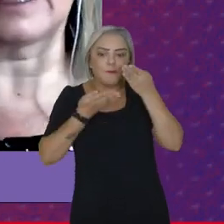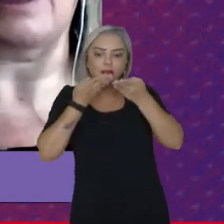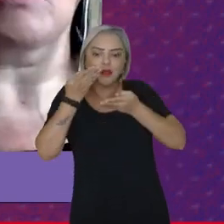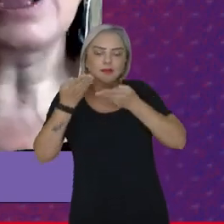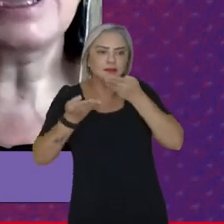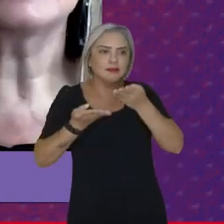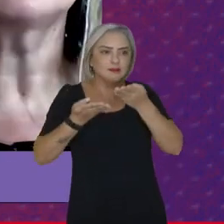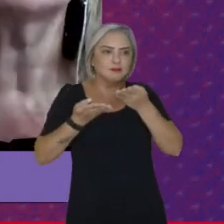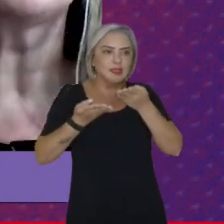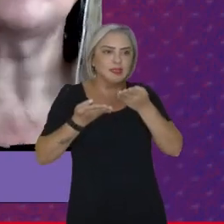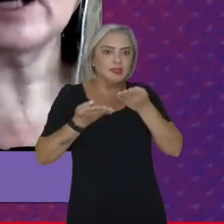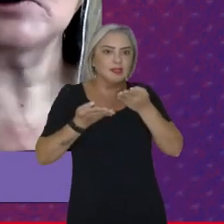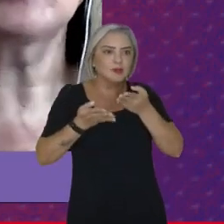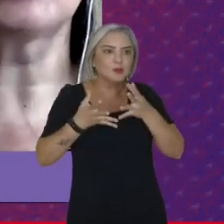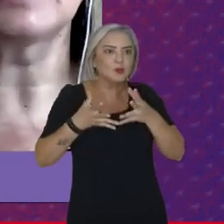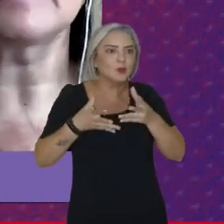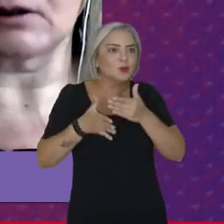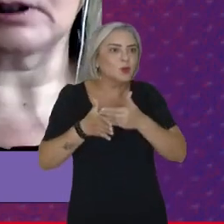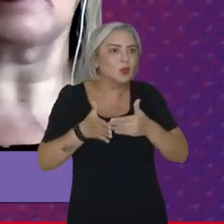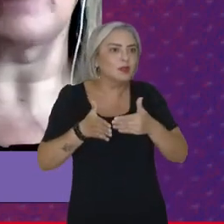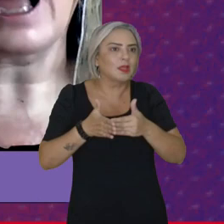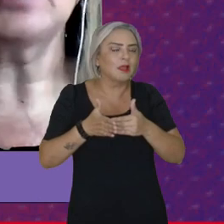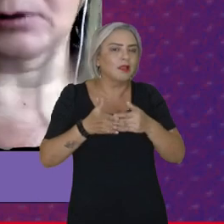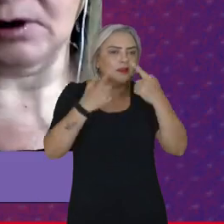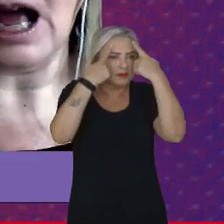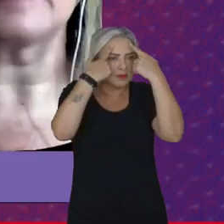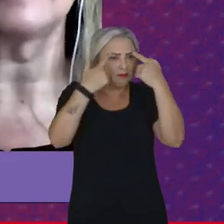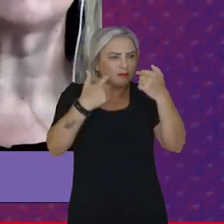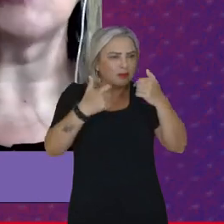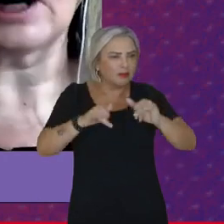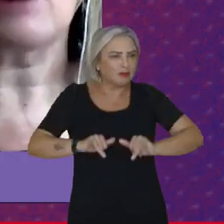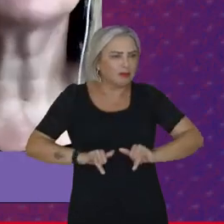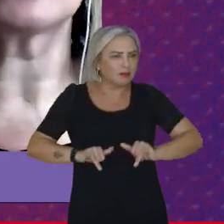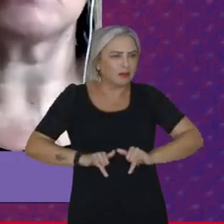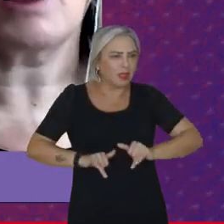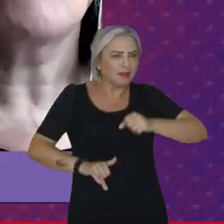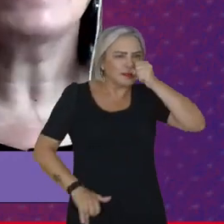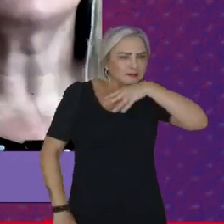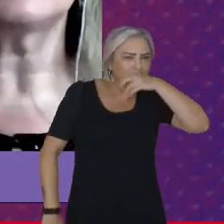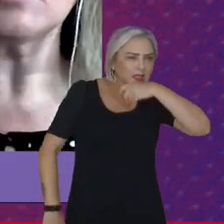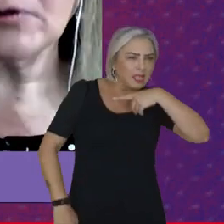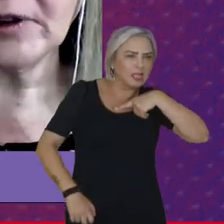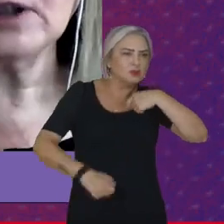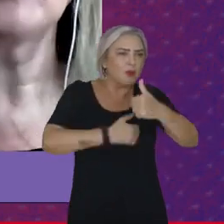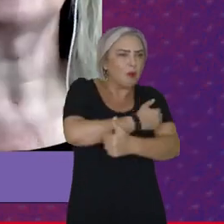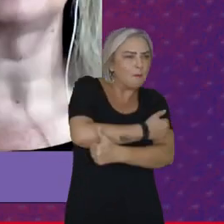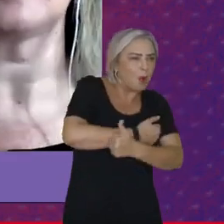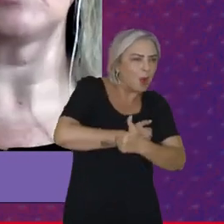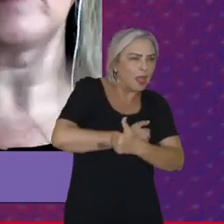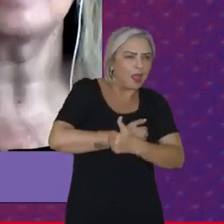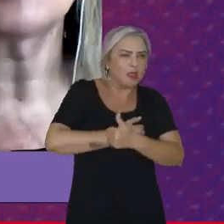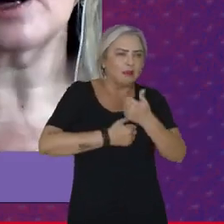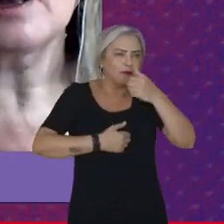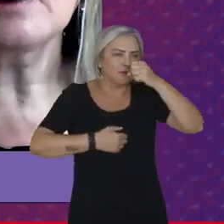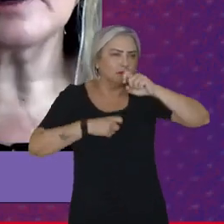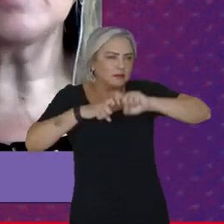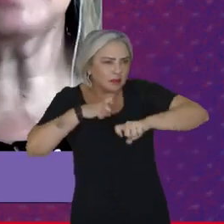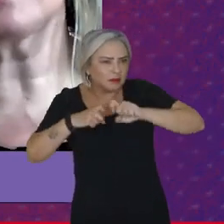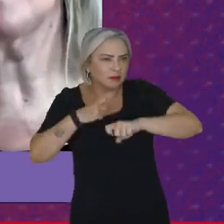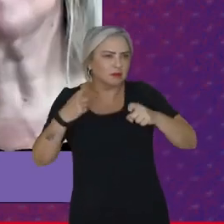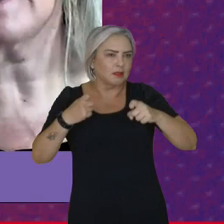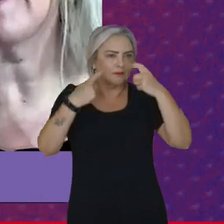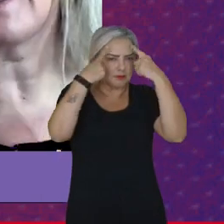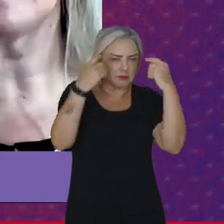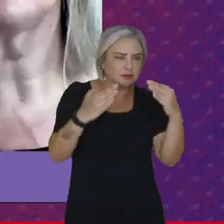atendimento integral. Ela está sofrendo violência no trabalho, assédio moral, sexual, ela está sofrendo violência doméstica,